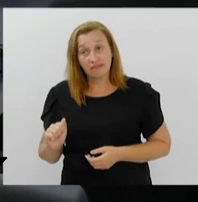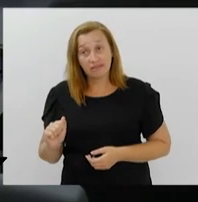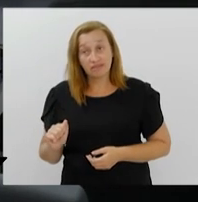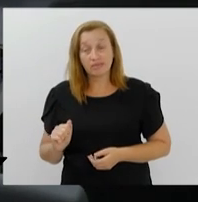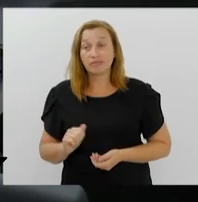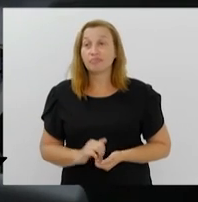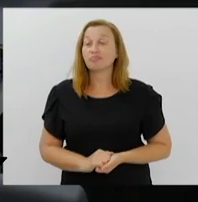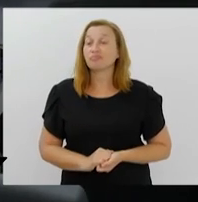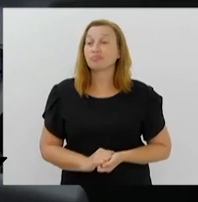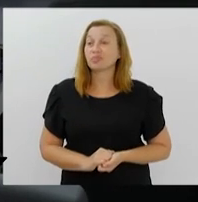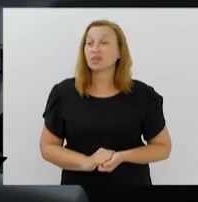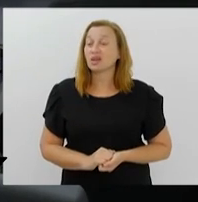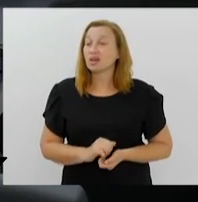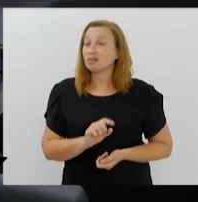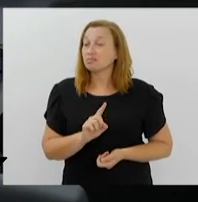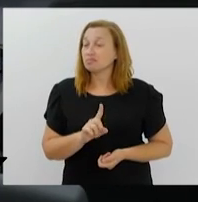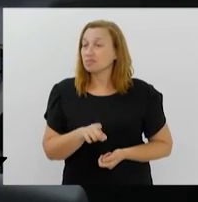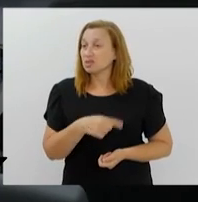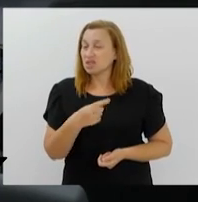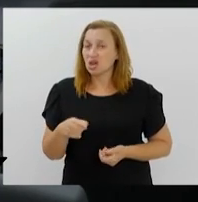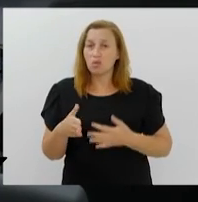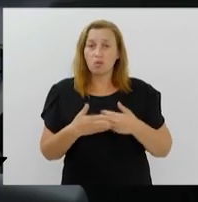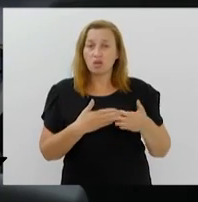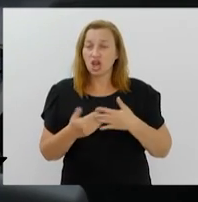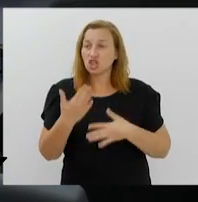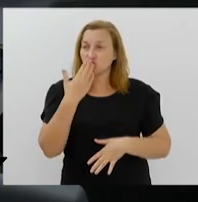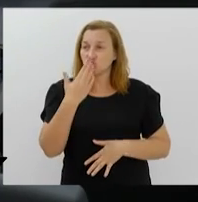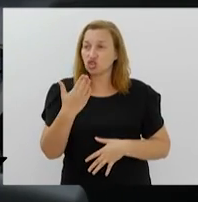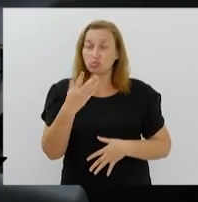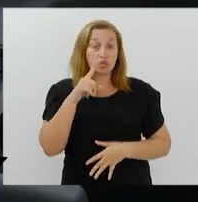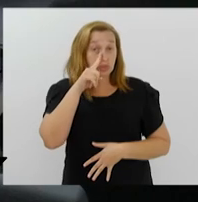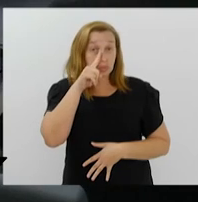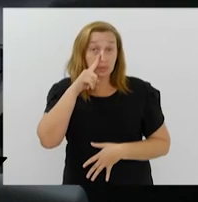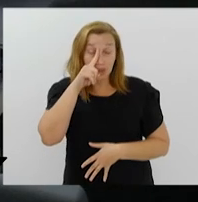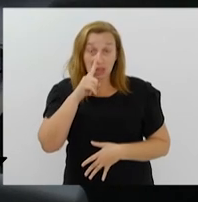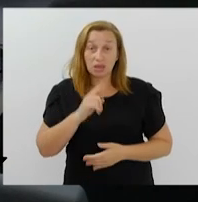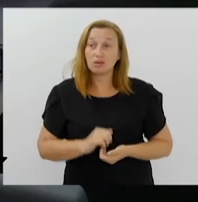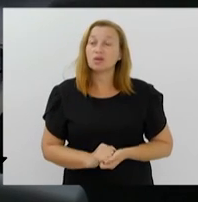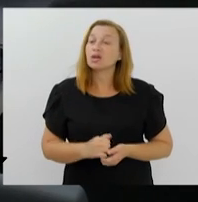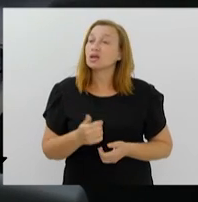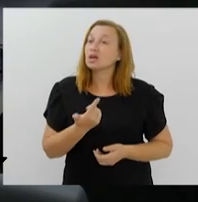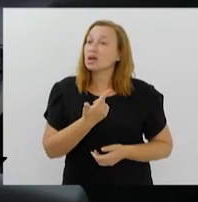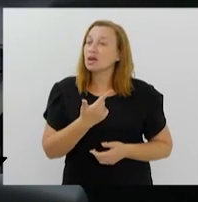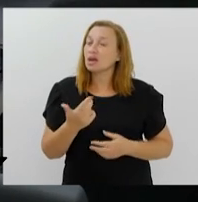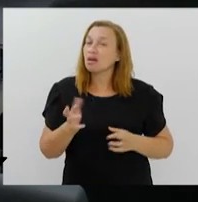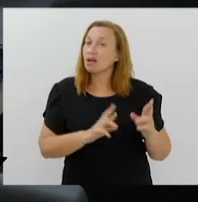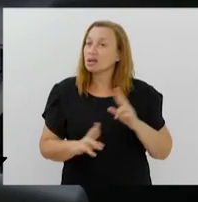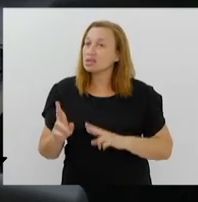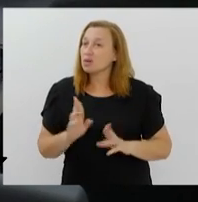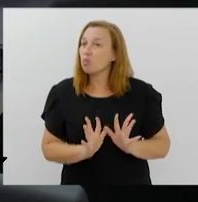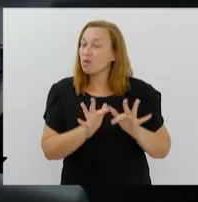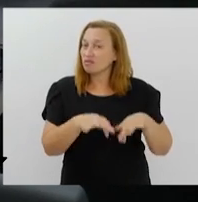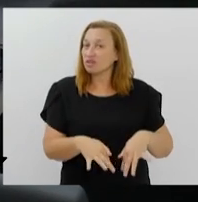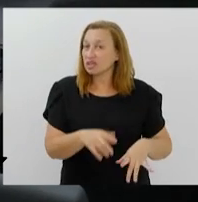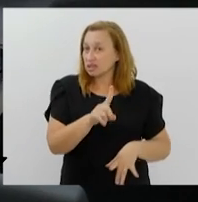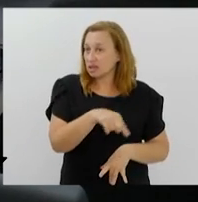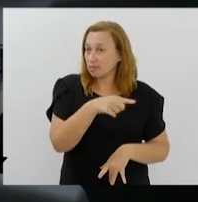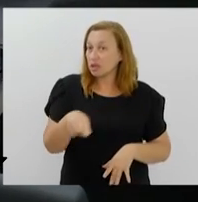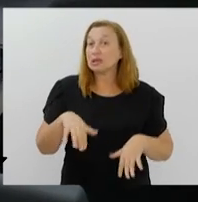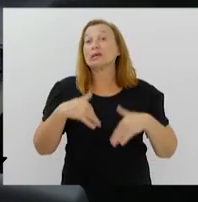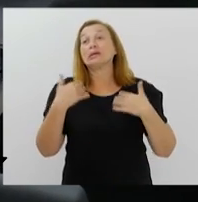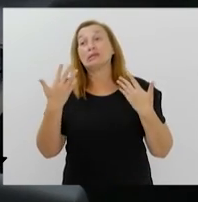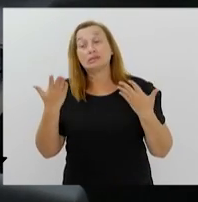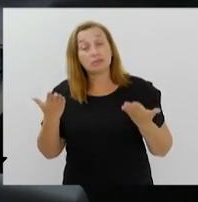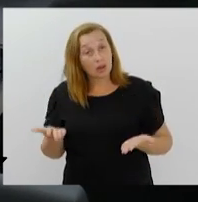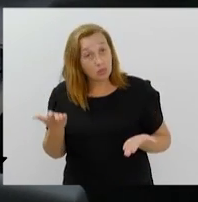Veda qualquer tipo de análise de risco em relação a para fins de cancelamento né então assim